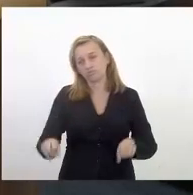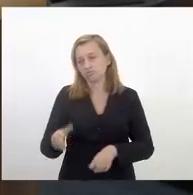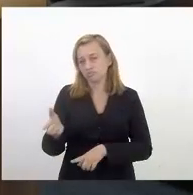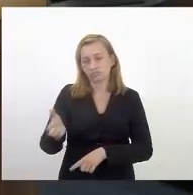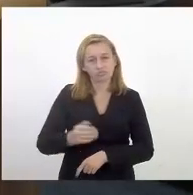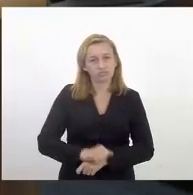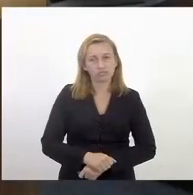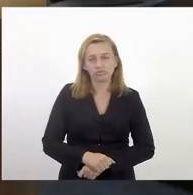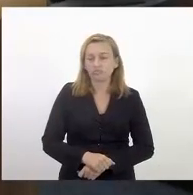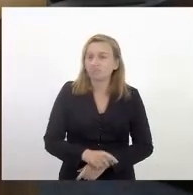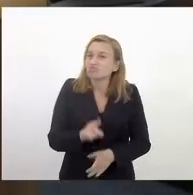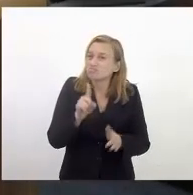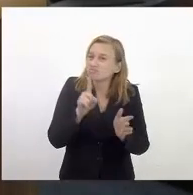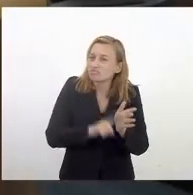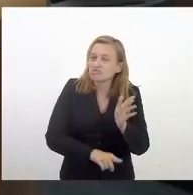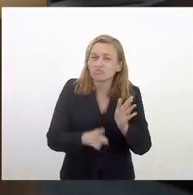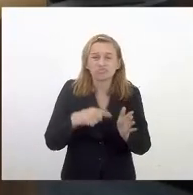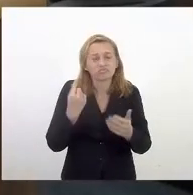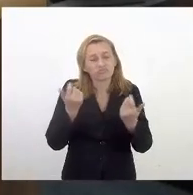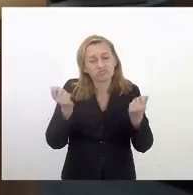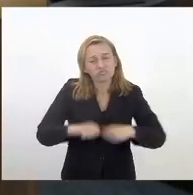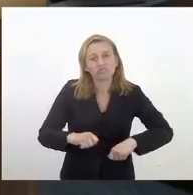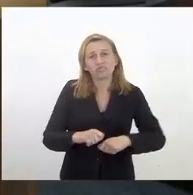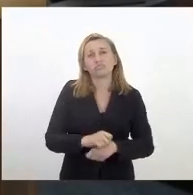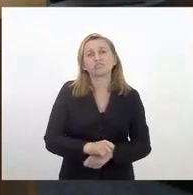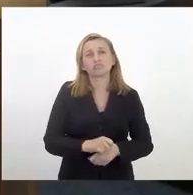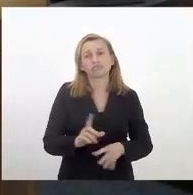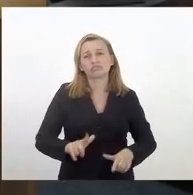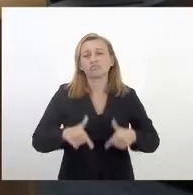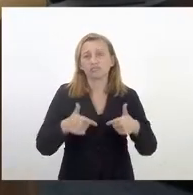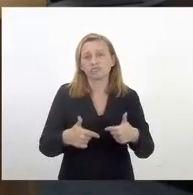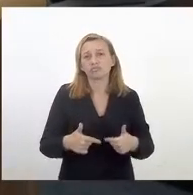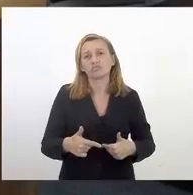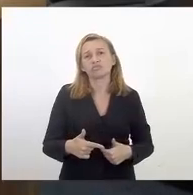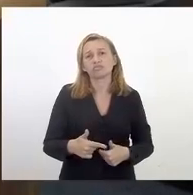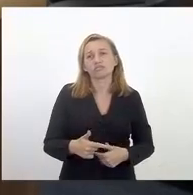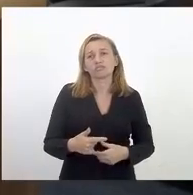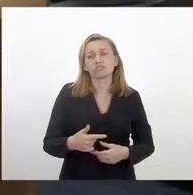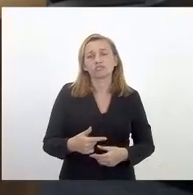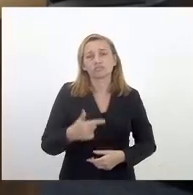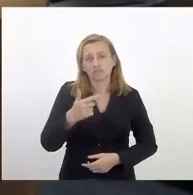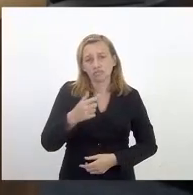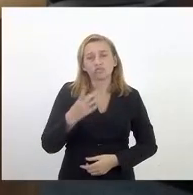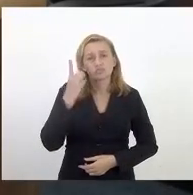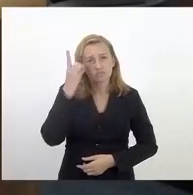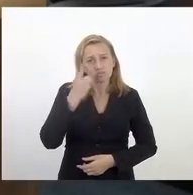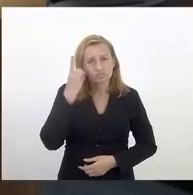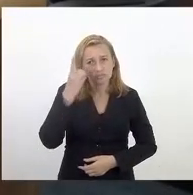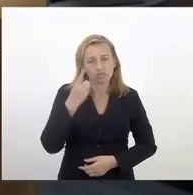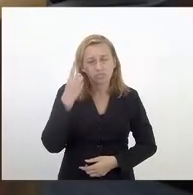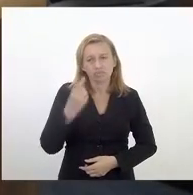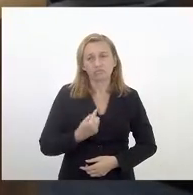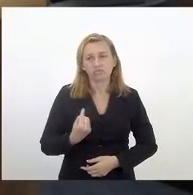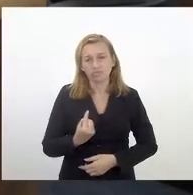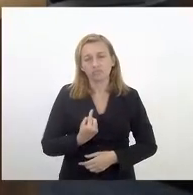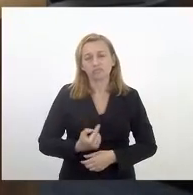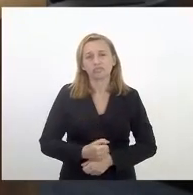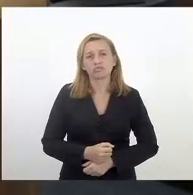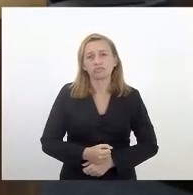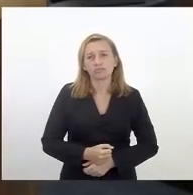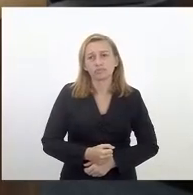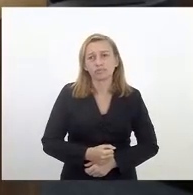isso diminui a nossa capa além de atuar como o Parlamento isso diminui a nossa